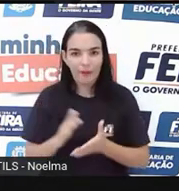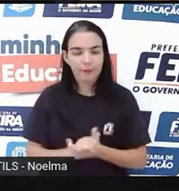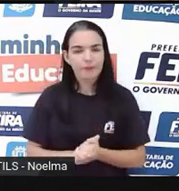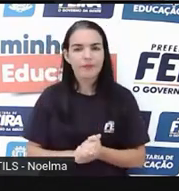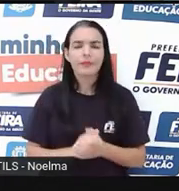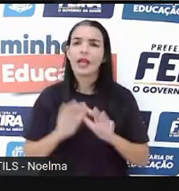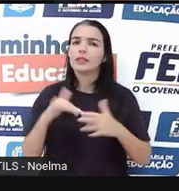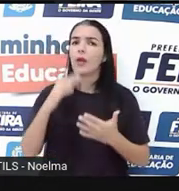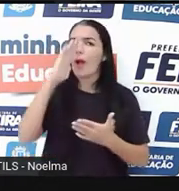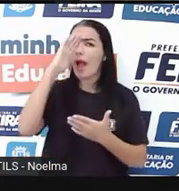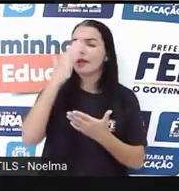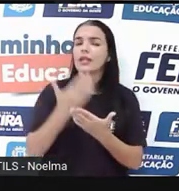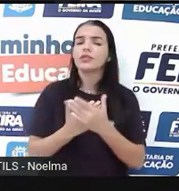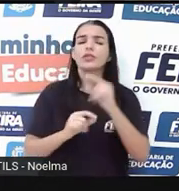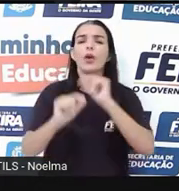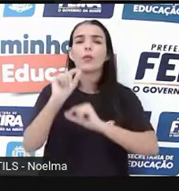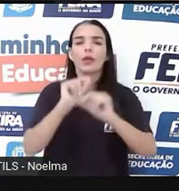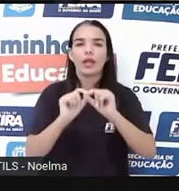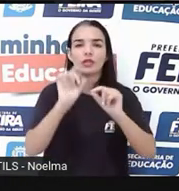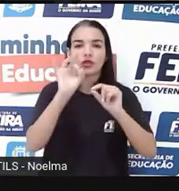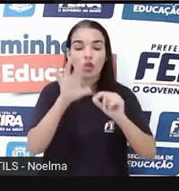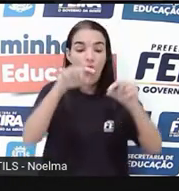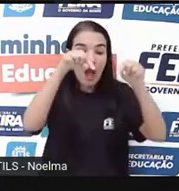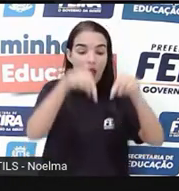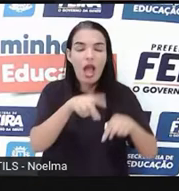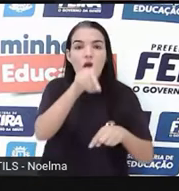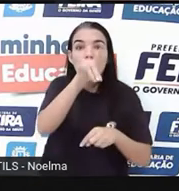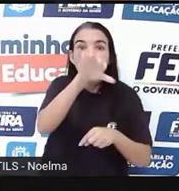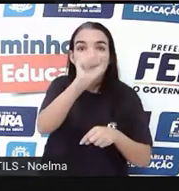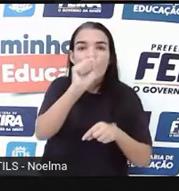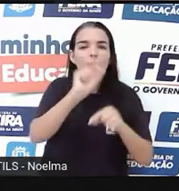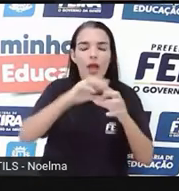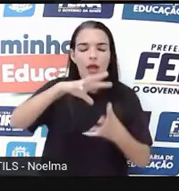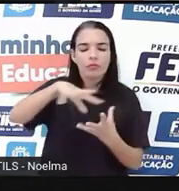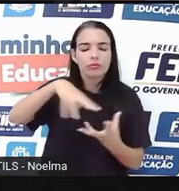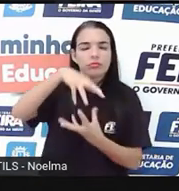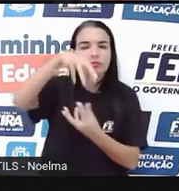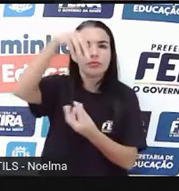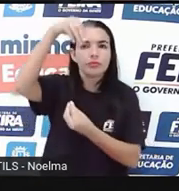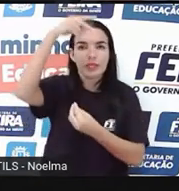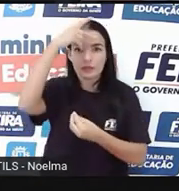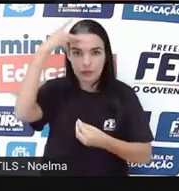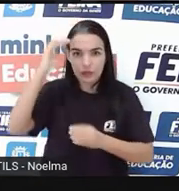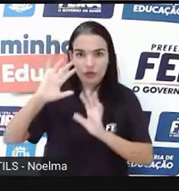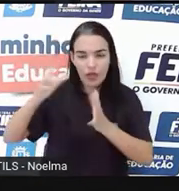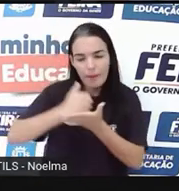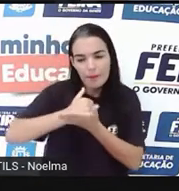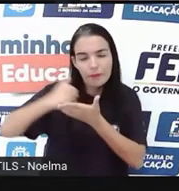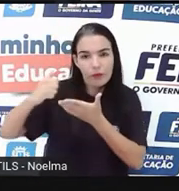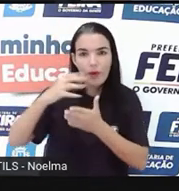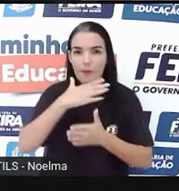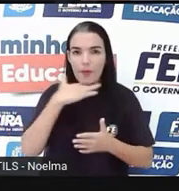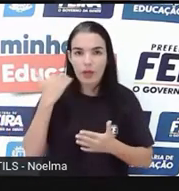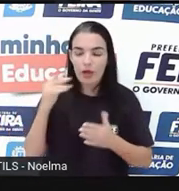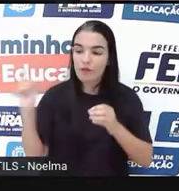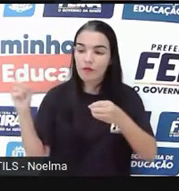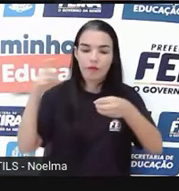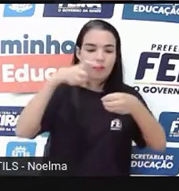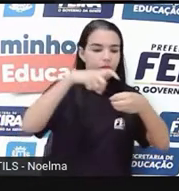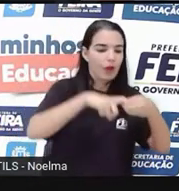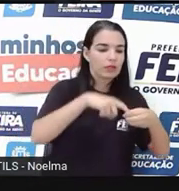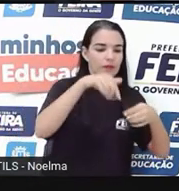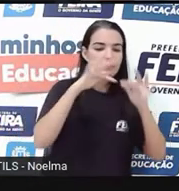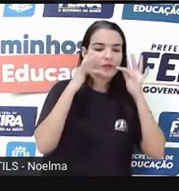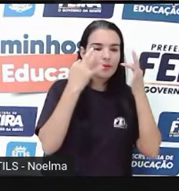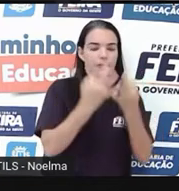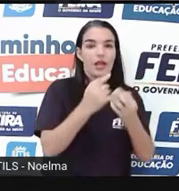porque eles acreditam que apenas neste dia os espíritos dos que já se foram retornam para suas famílias por um